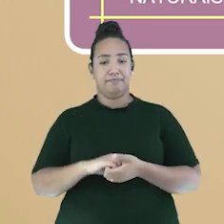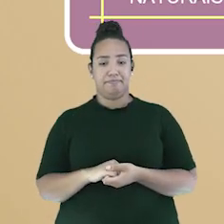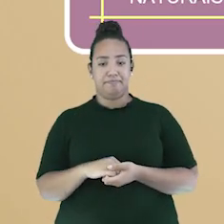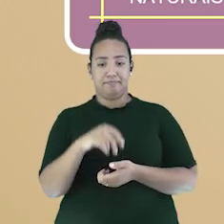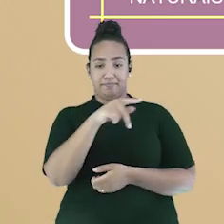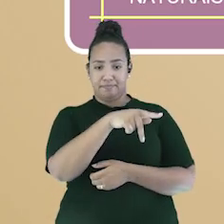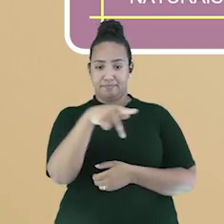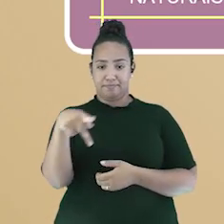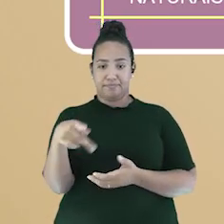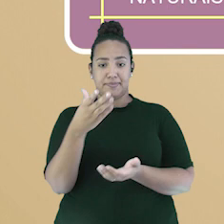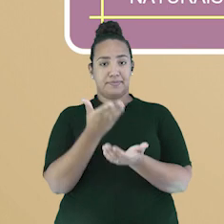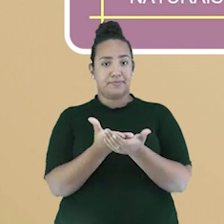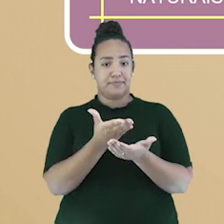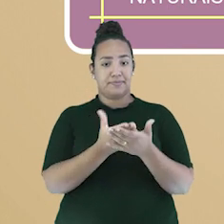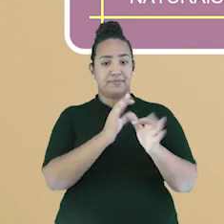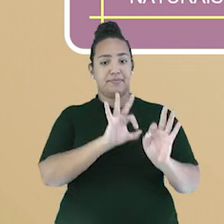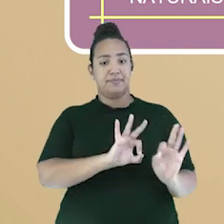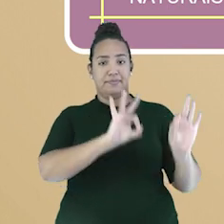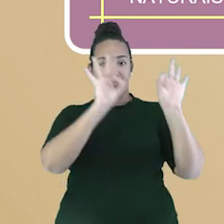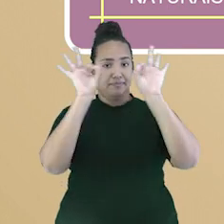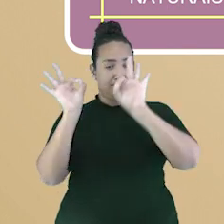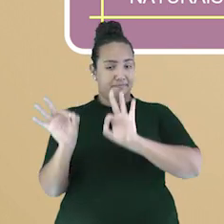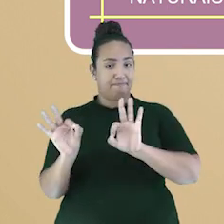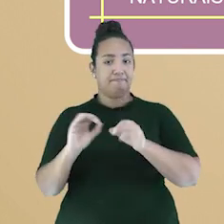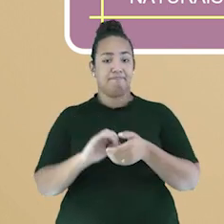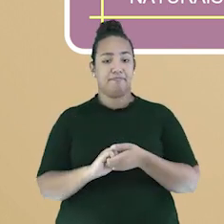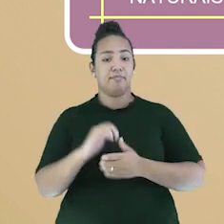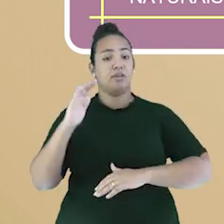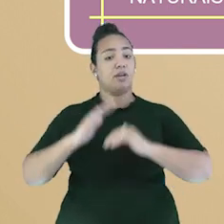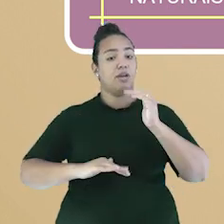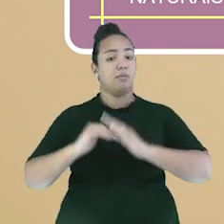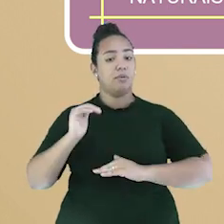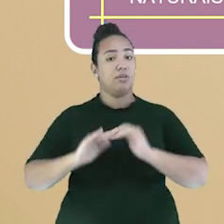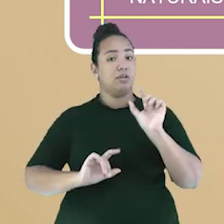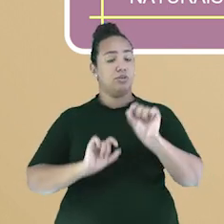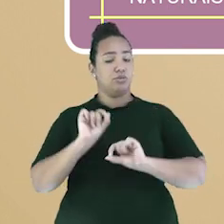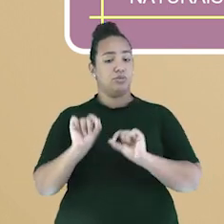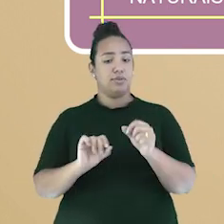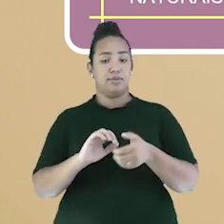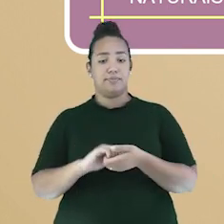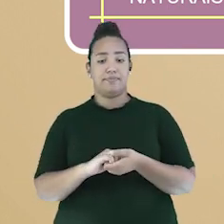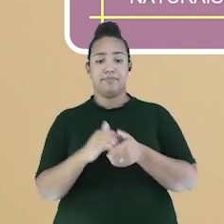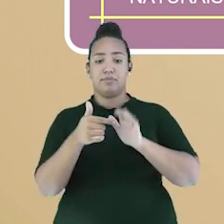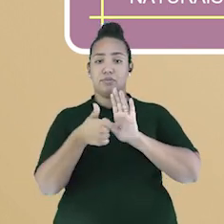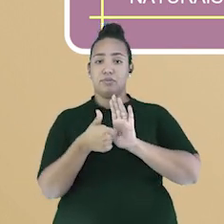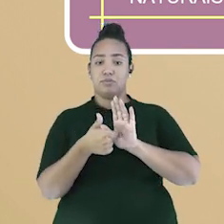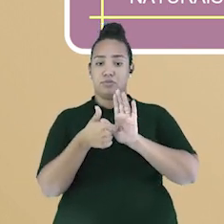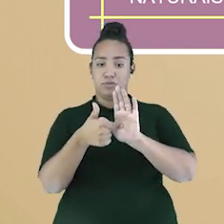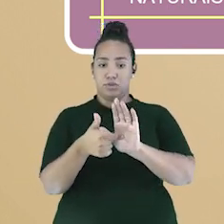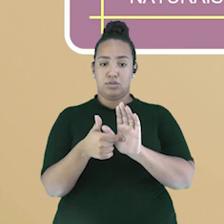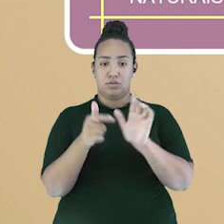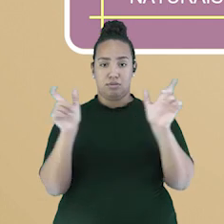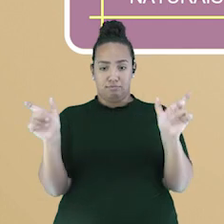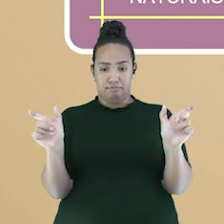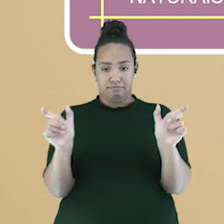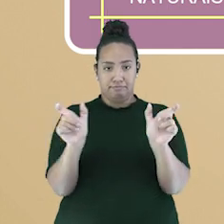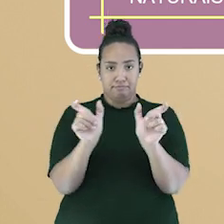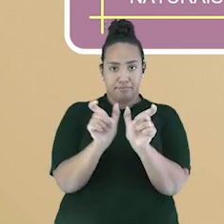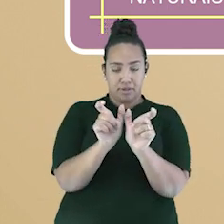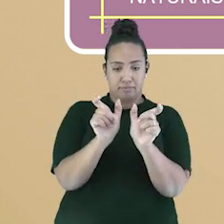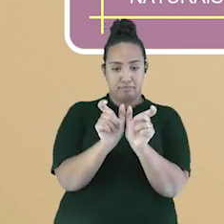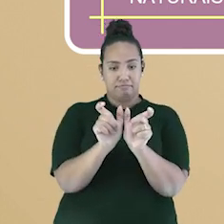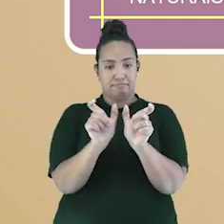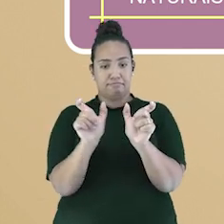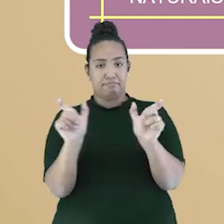os professores que estão nos assistindo a habilidade da aula é mostrar por decomposição e composição que